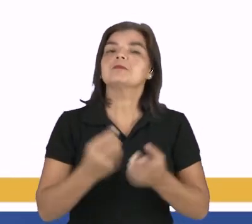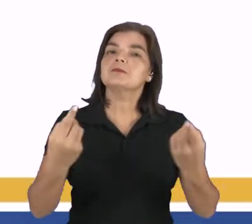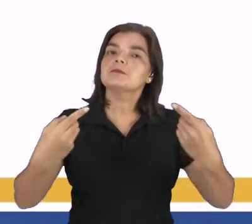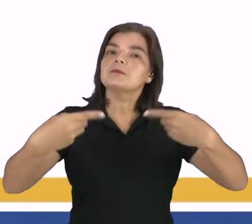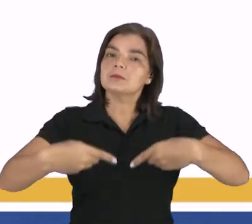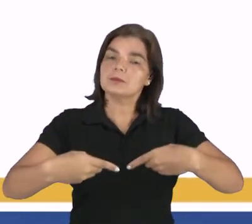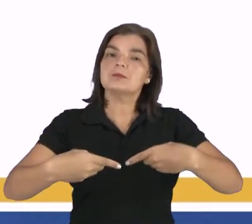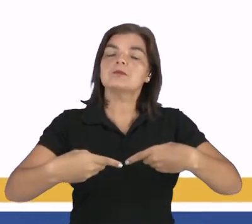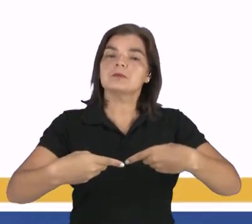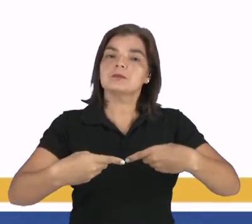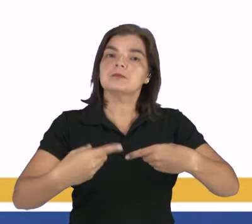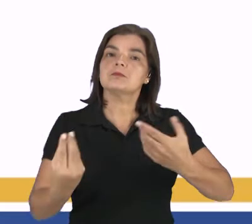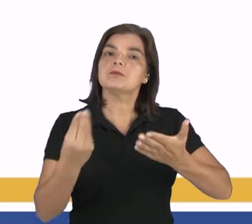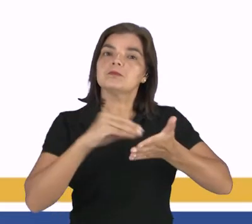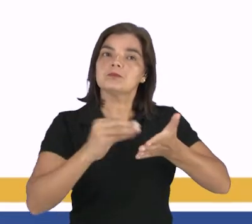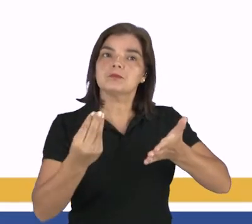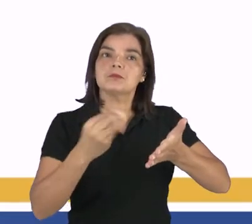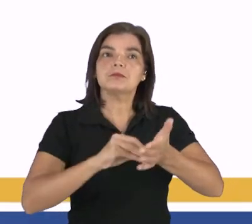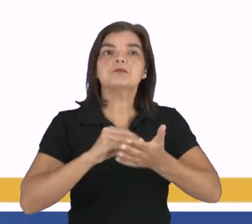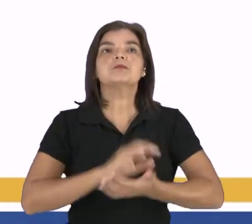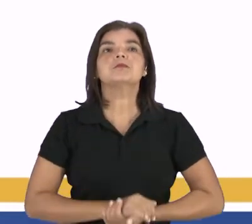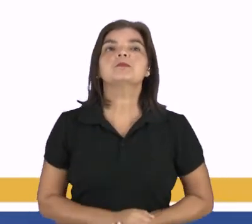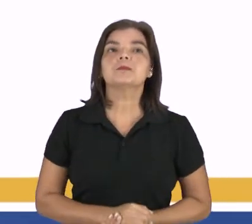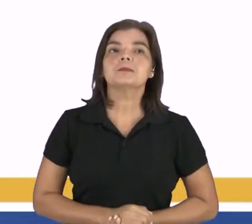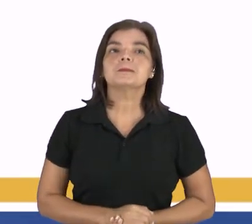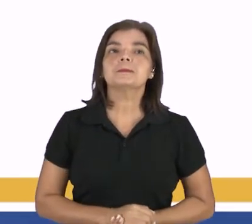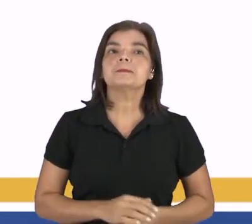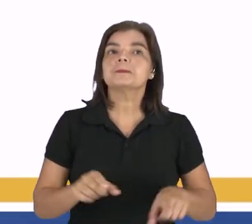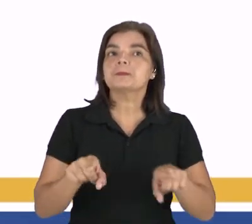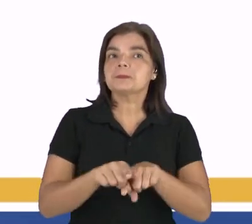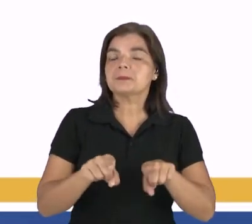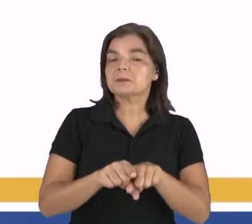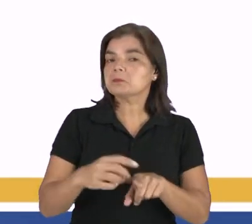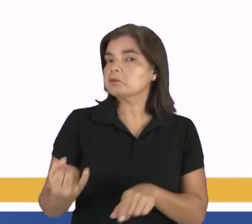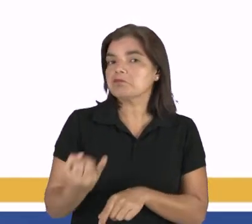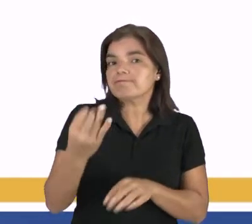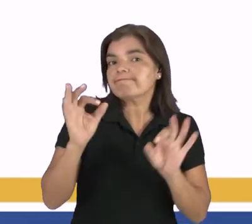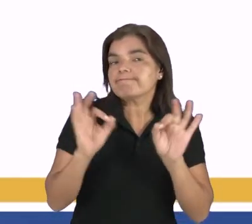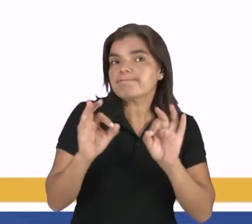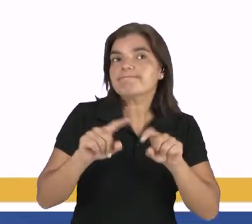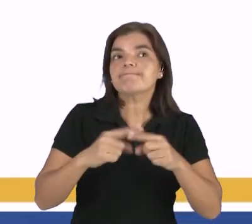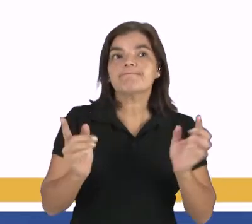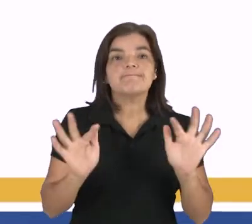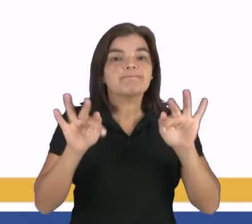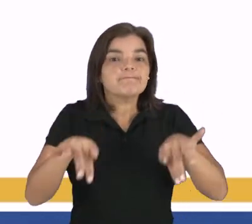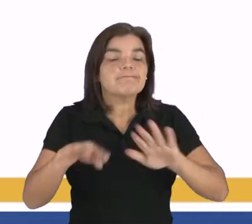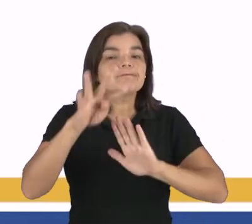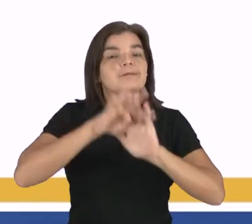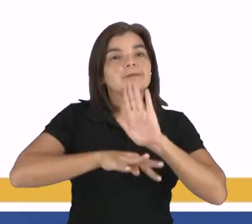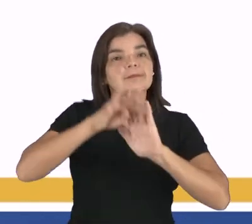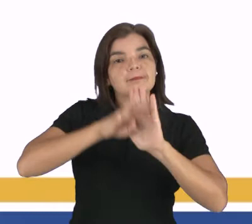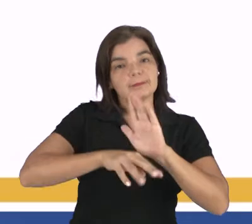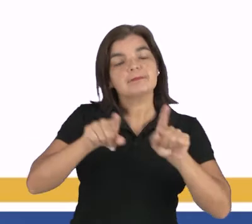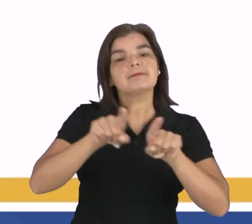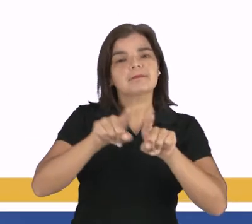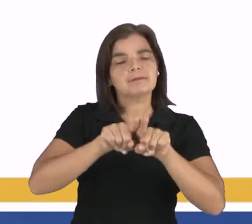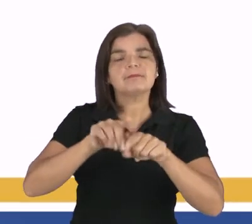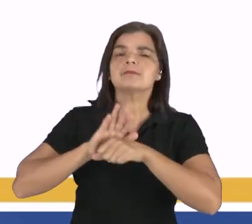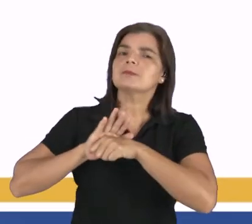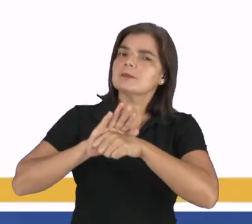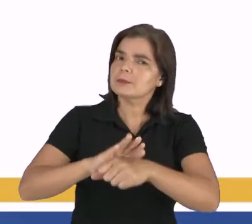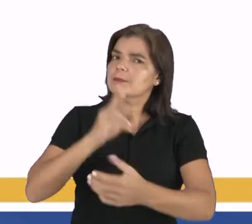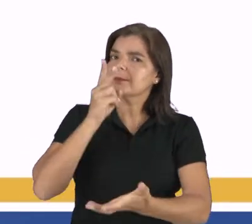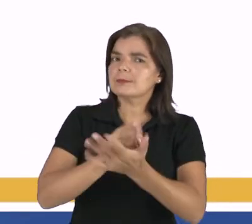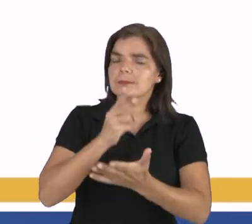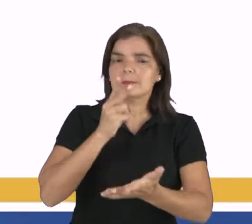contra os fatos abordados. E, por último, não menos importante, a conclusão do texto reforça